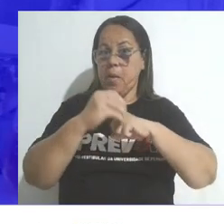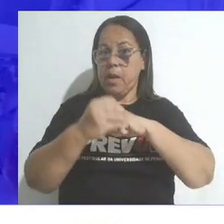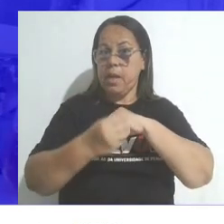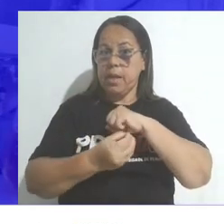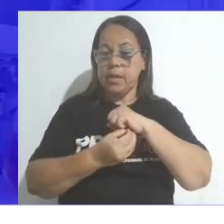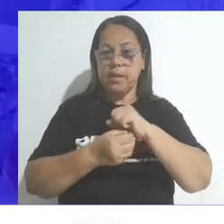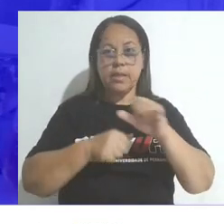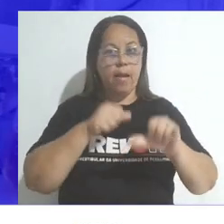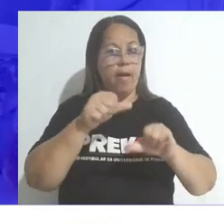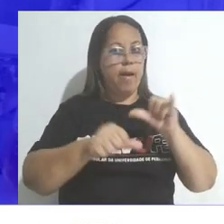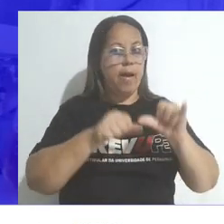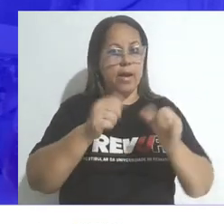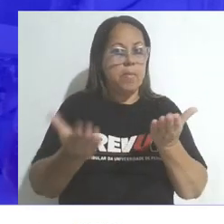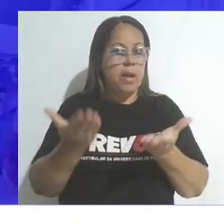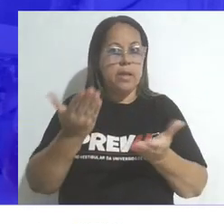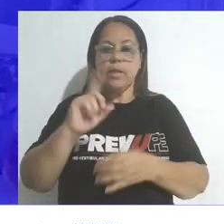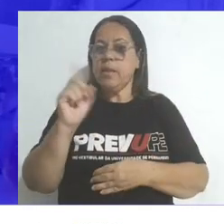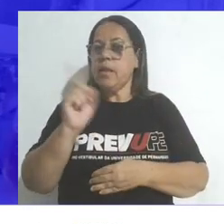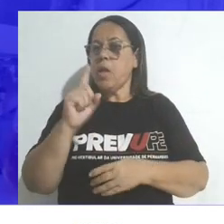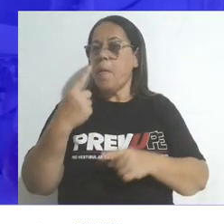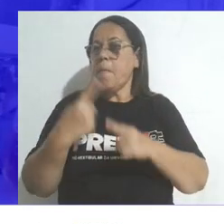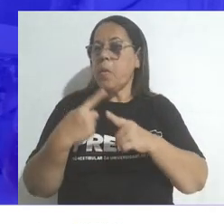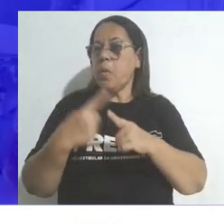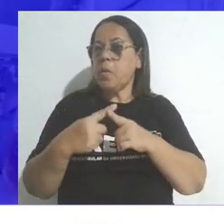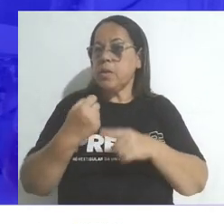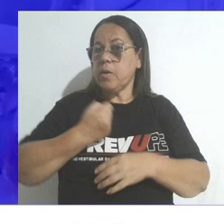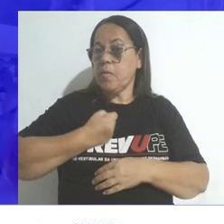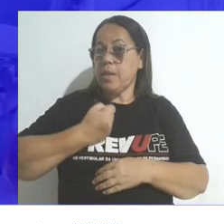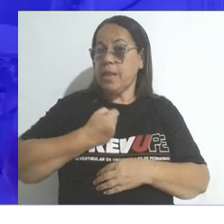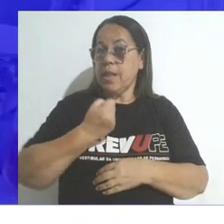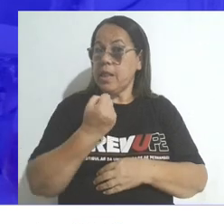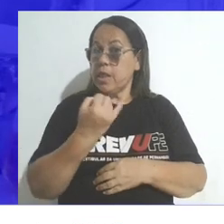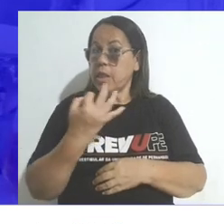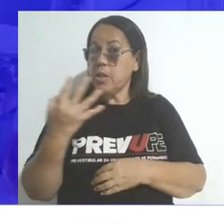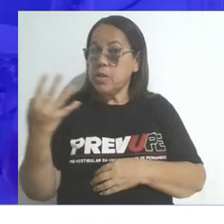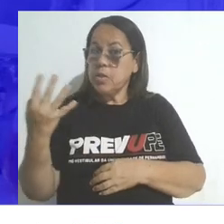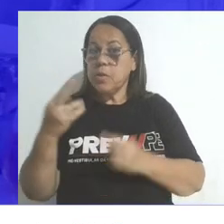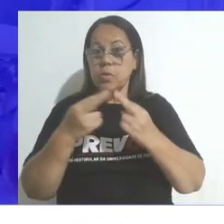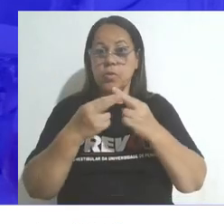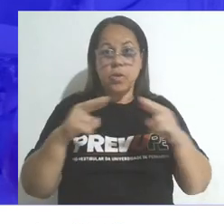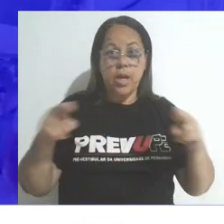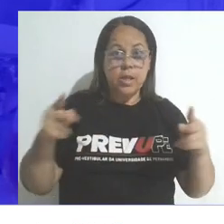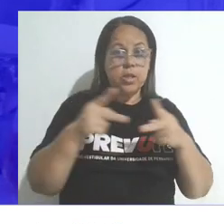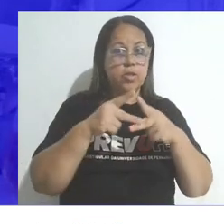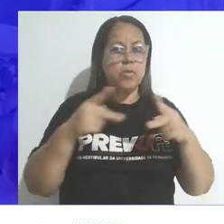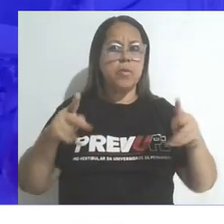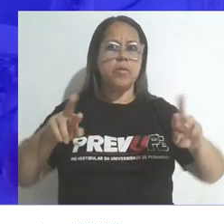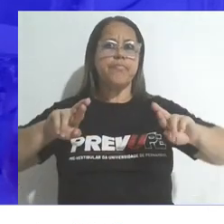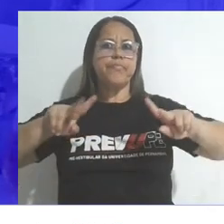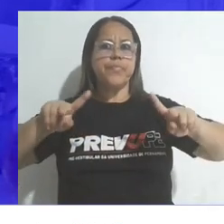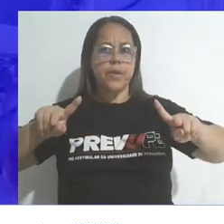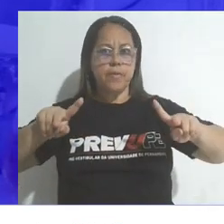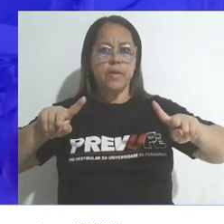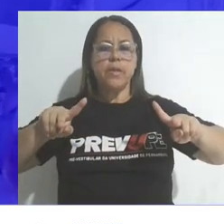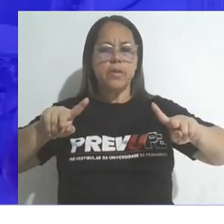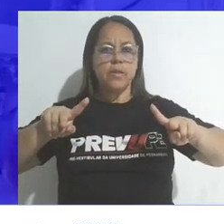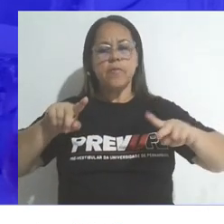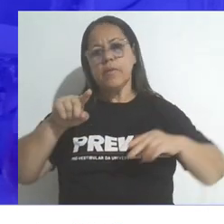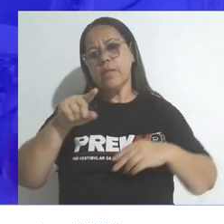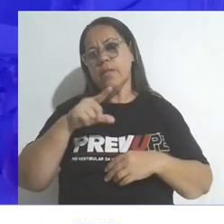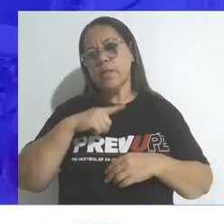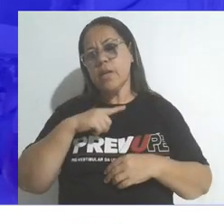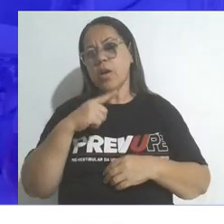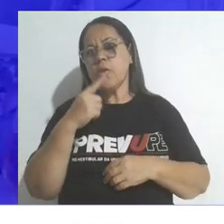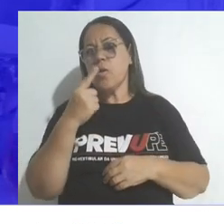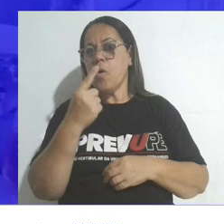não está balanceada. Uma vez que o número de elementos dos reagentes e produtos são diferentes. Você terá